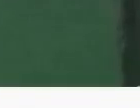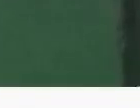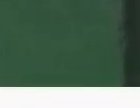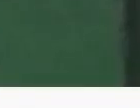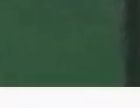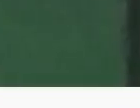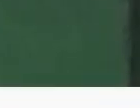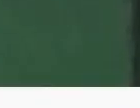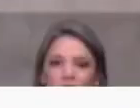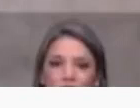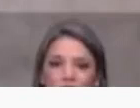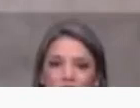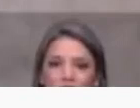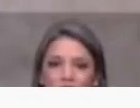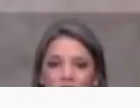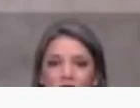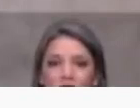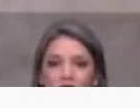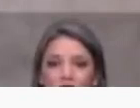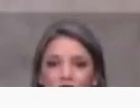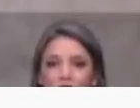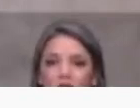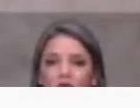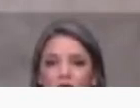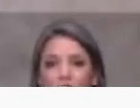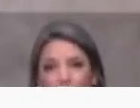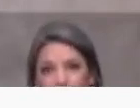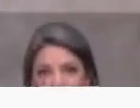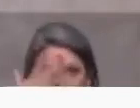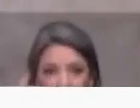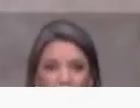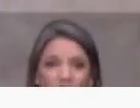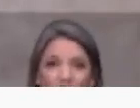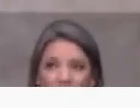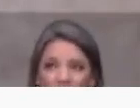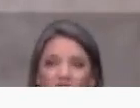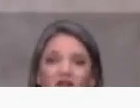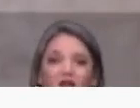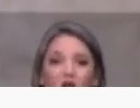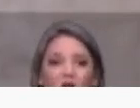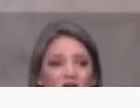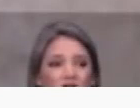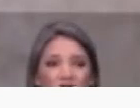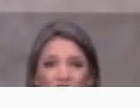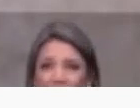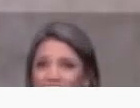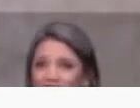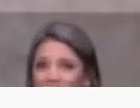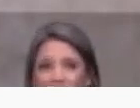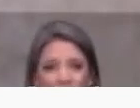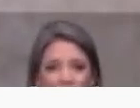sejam solucionados. Que tais pessoas, tratadas de forma desumana, são em sua maioria